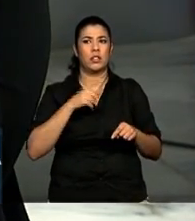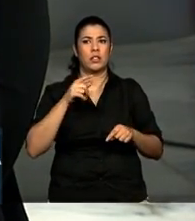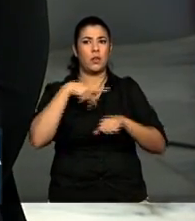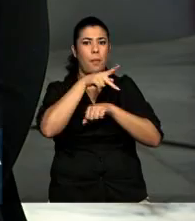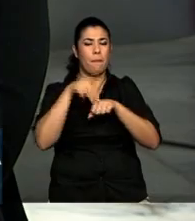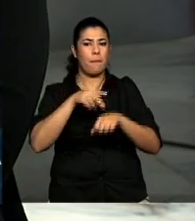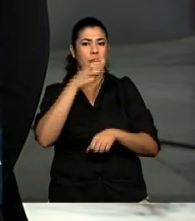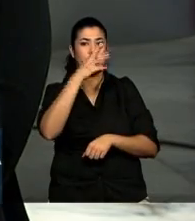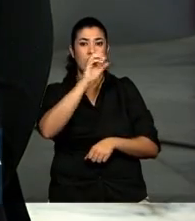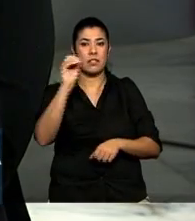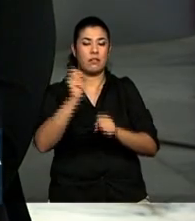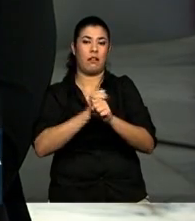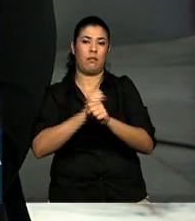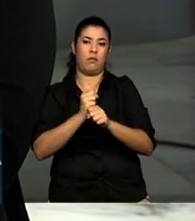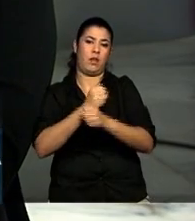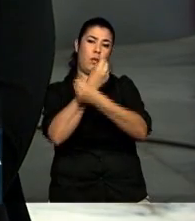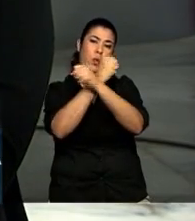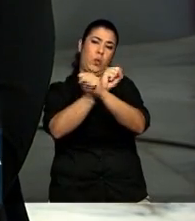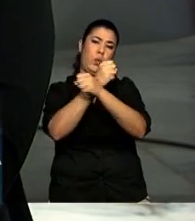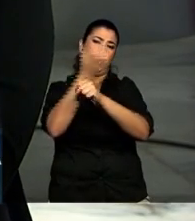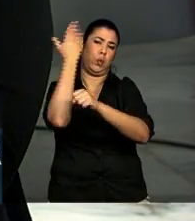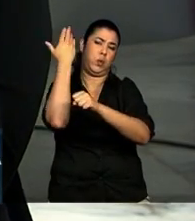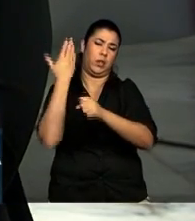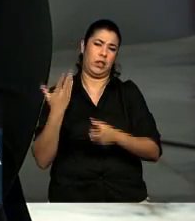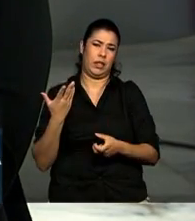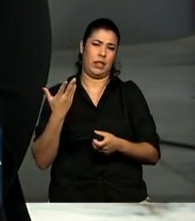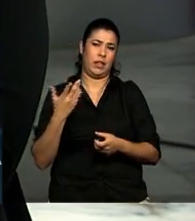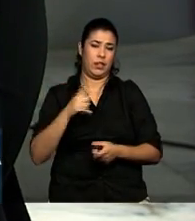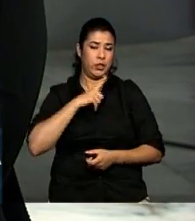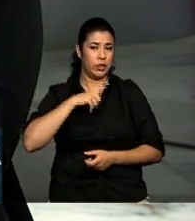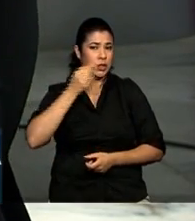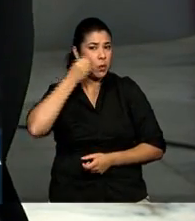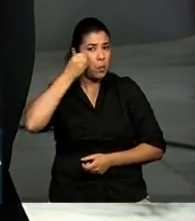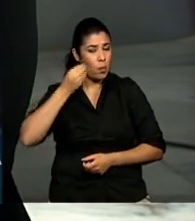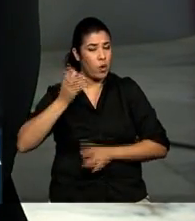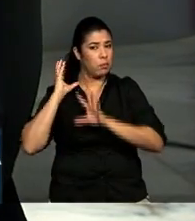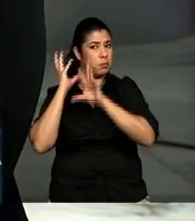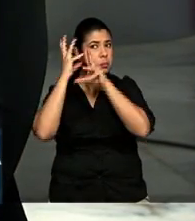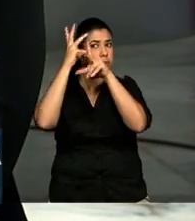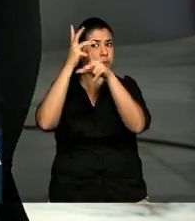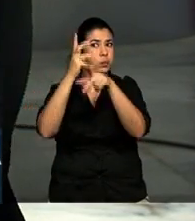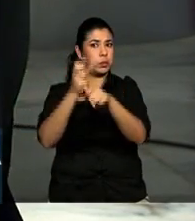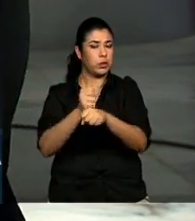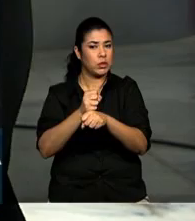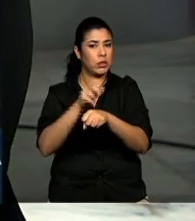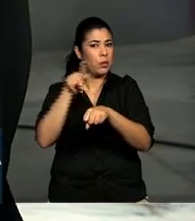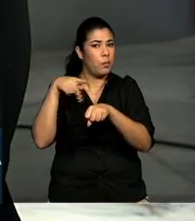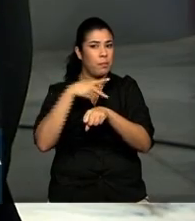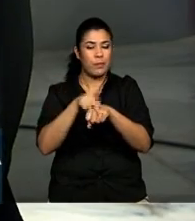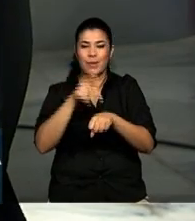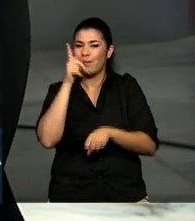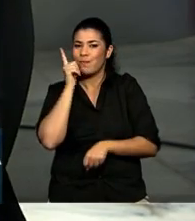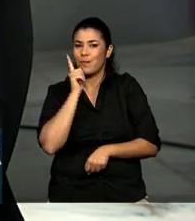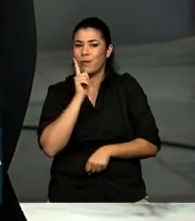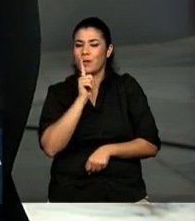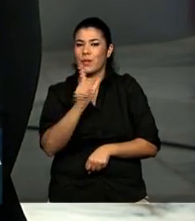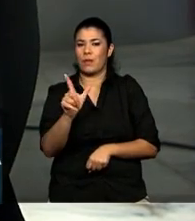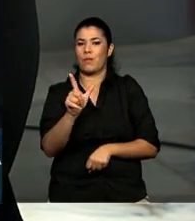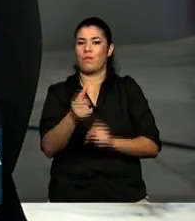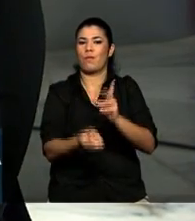história escravista a gente vive com com país que até hoje a gente não consegue